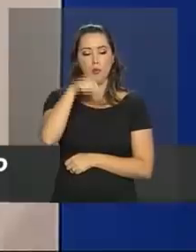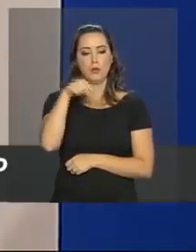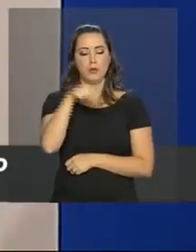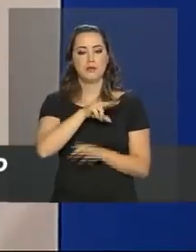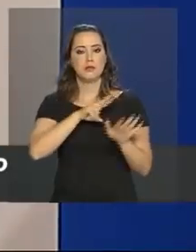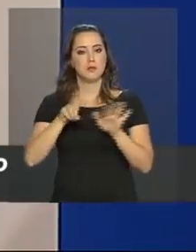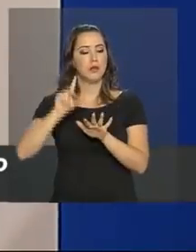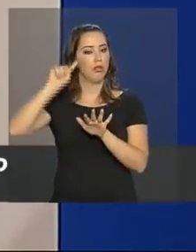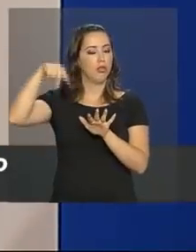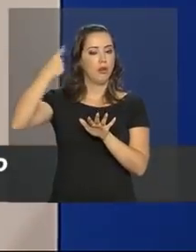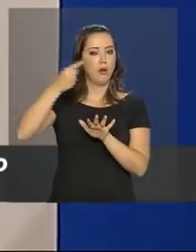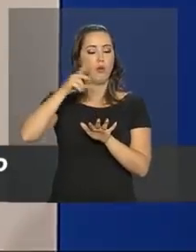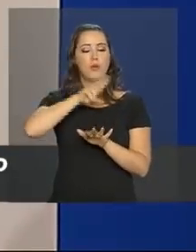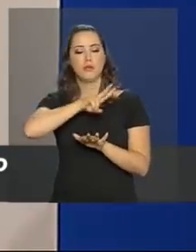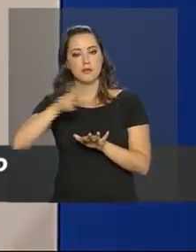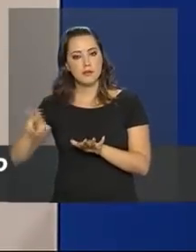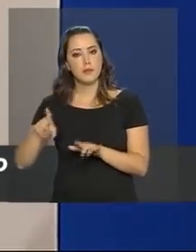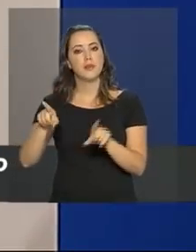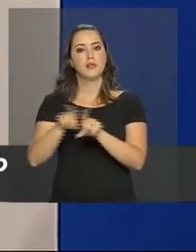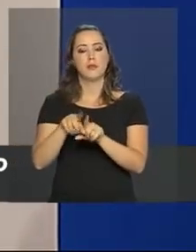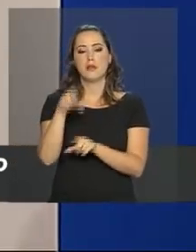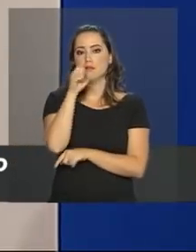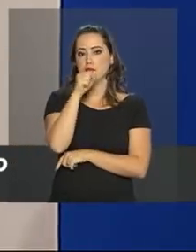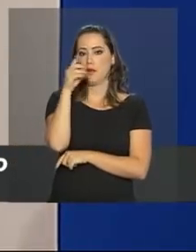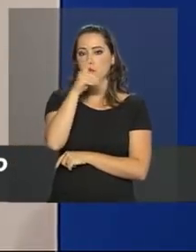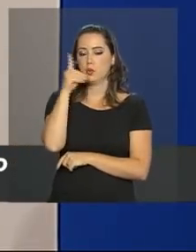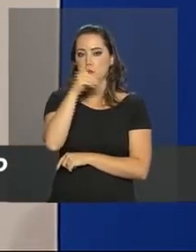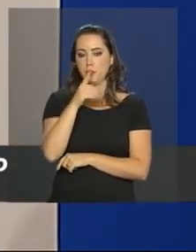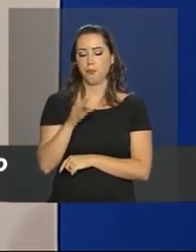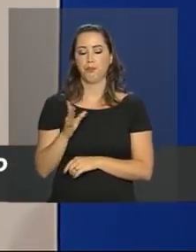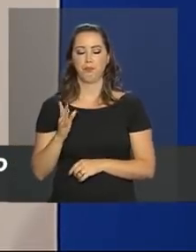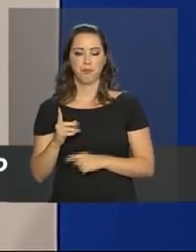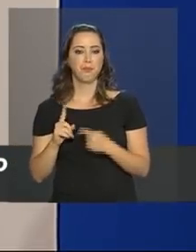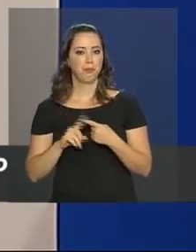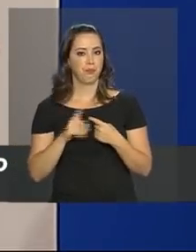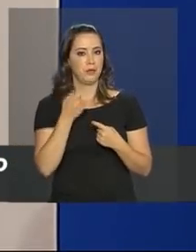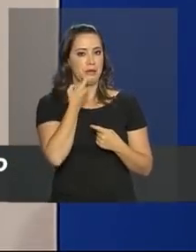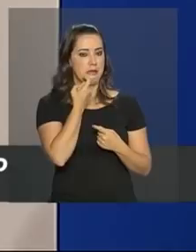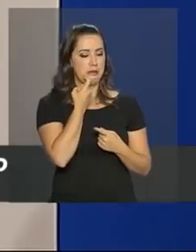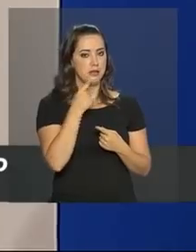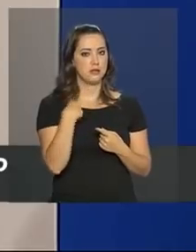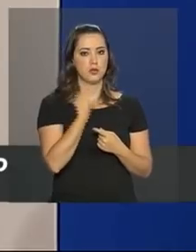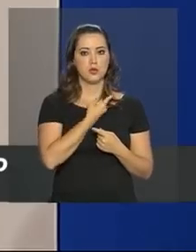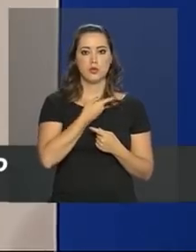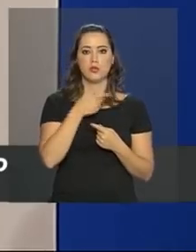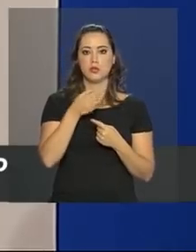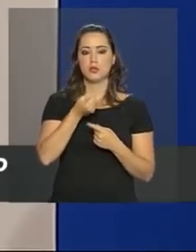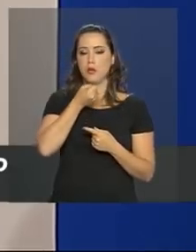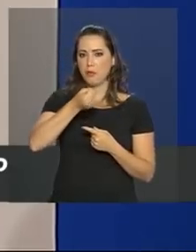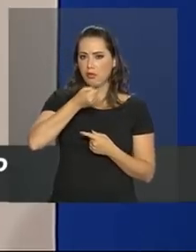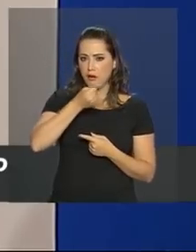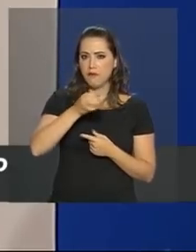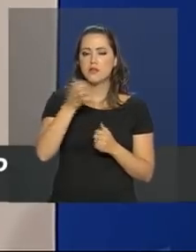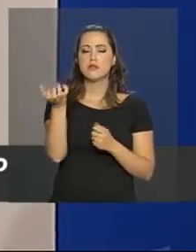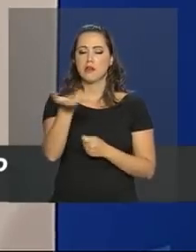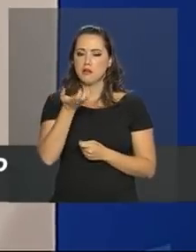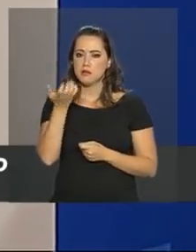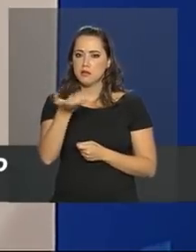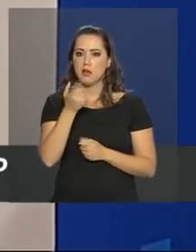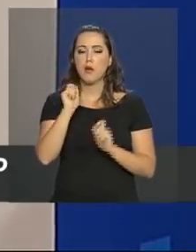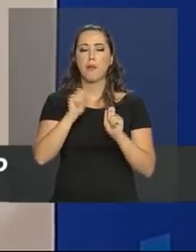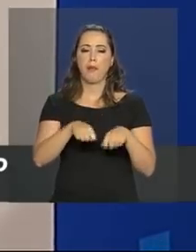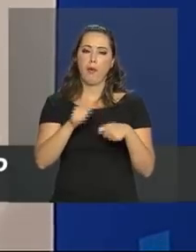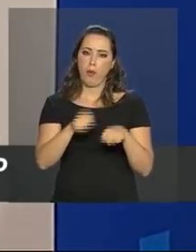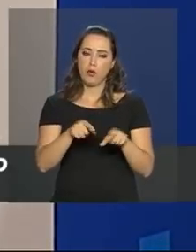nessa semana e na semana que vem sábado e domingo também sexta-feira é nós estamos disponíveis para entrevista também é necessário a gente